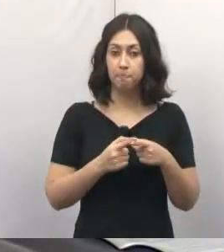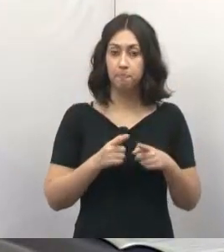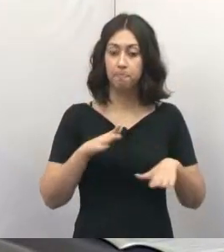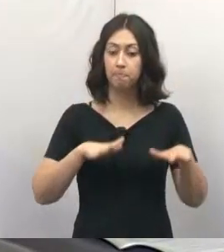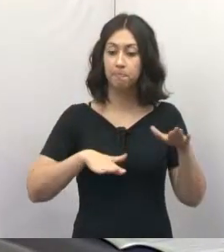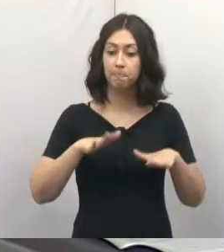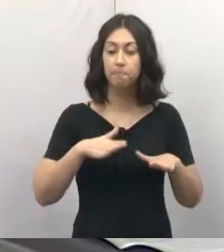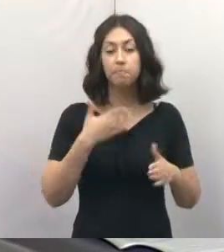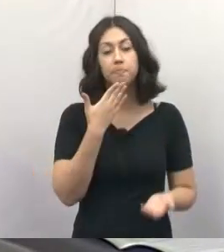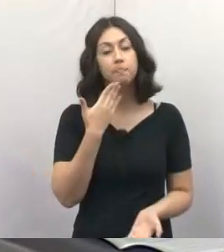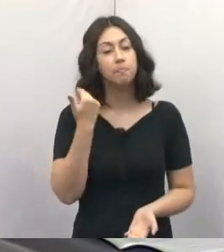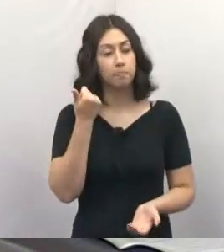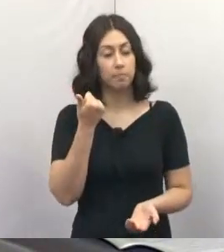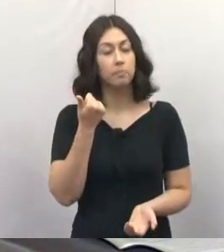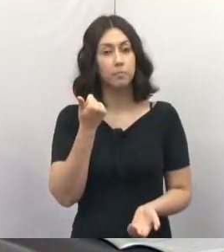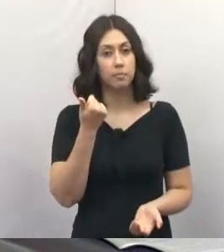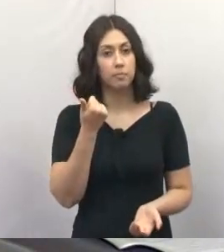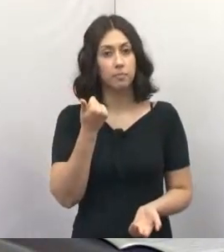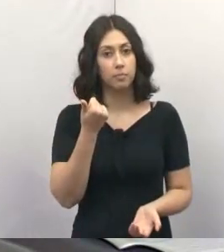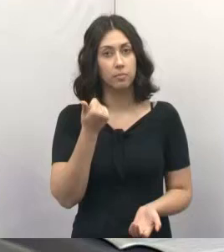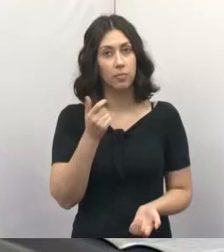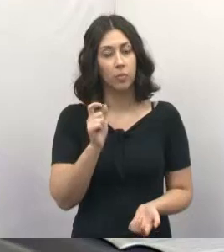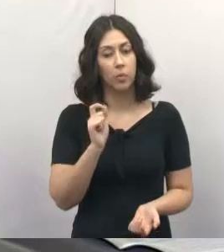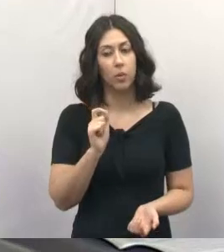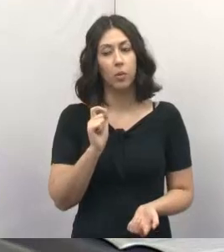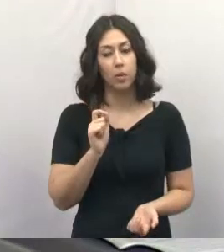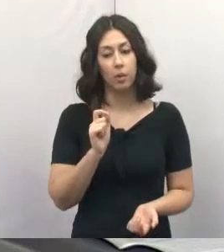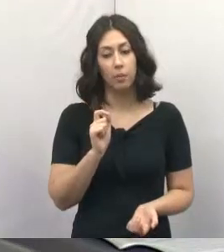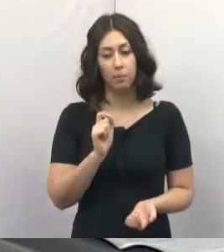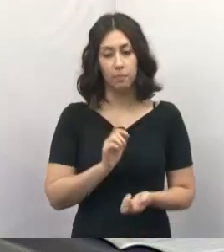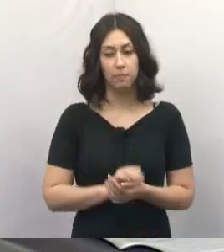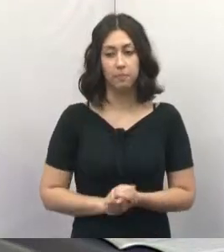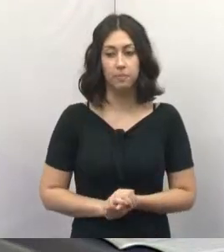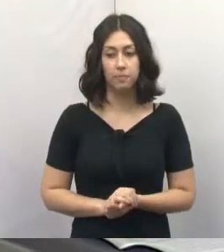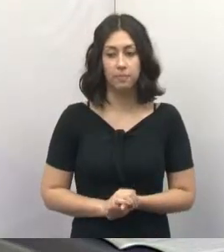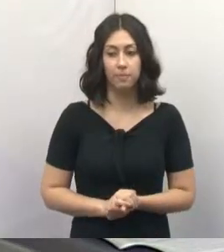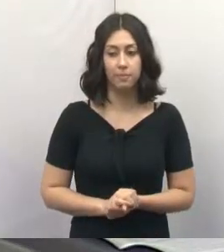muito mais viável economicamente